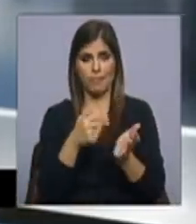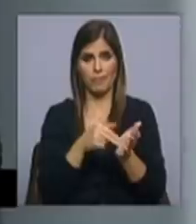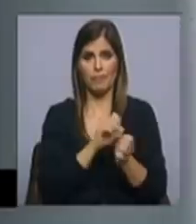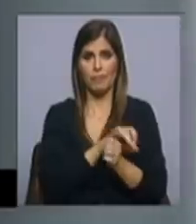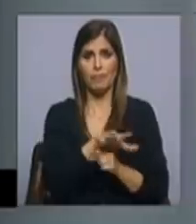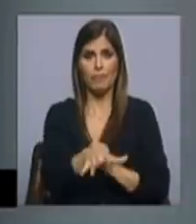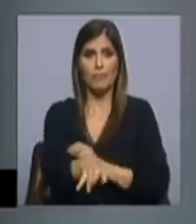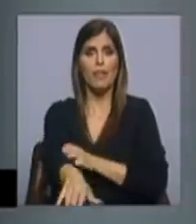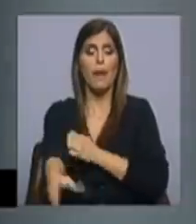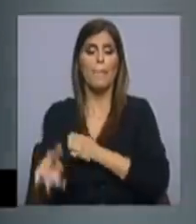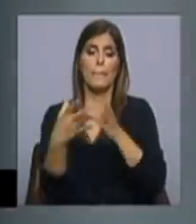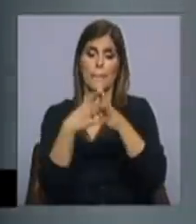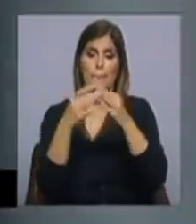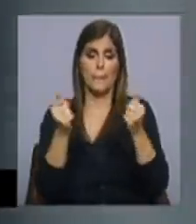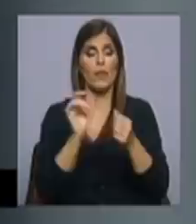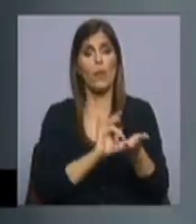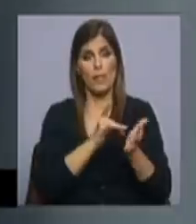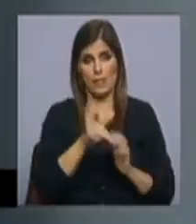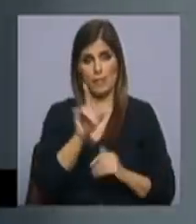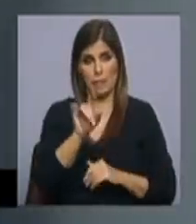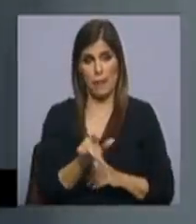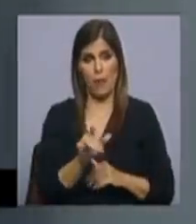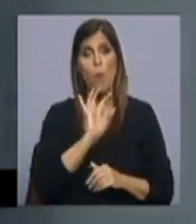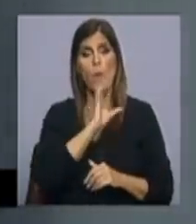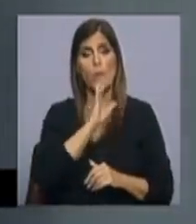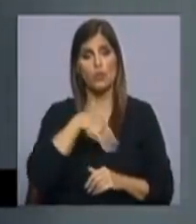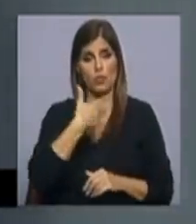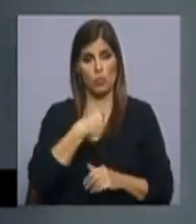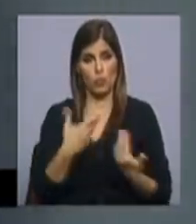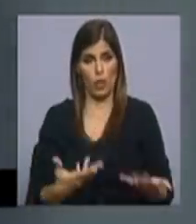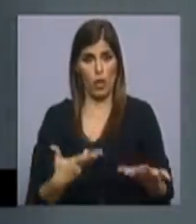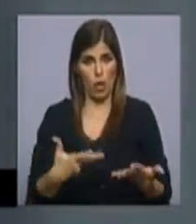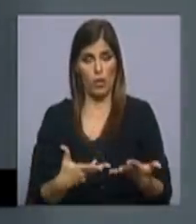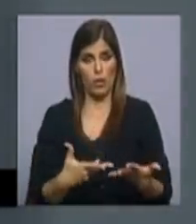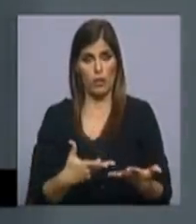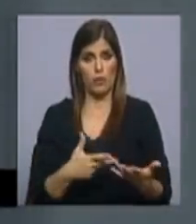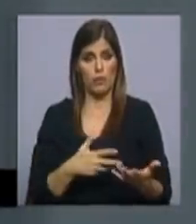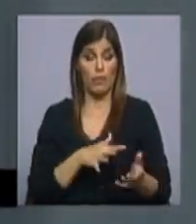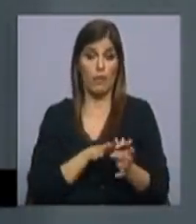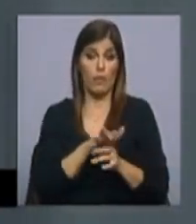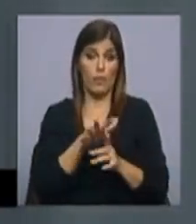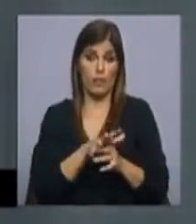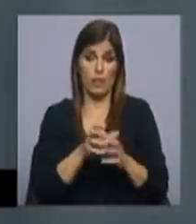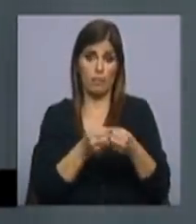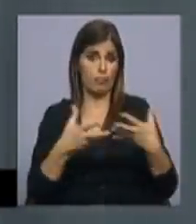coronavírus passe no Brasil, um dos países do mundo nesta altura a ser mais afetado pela pandemia.